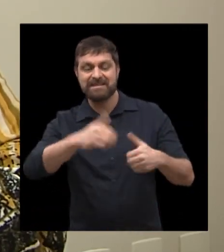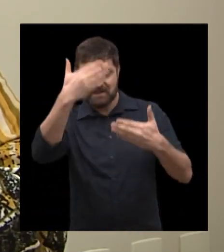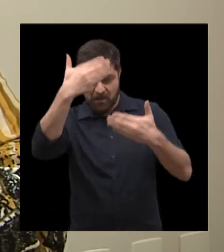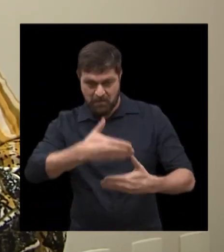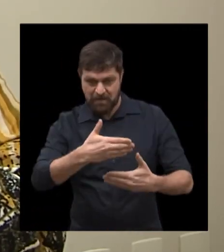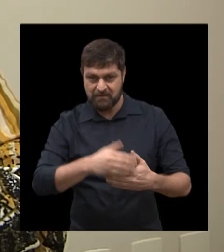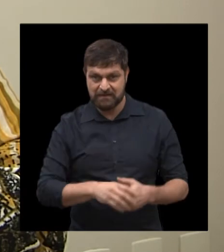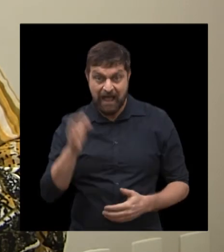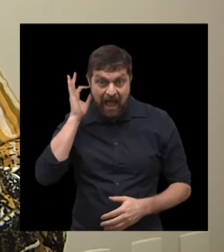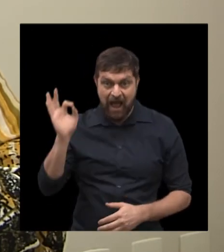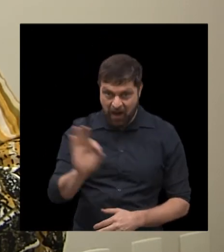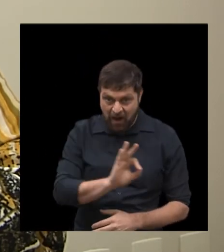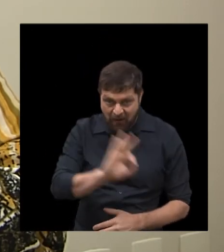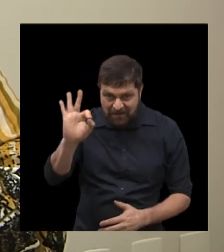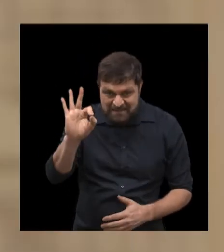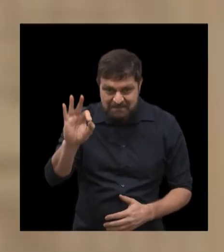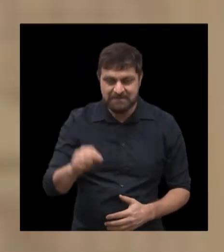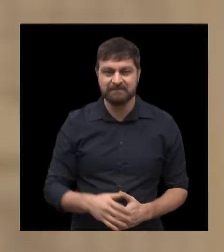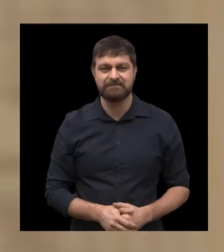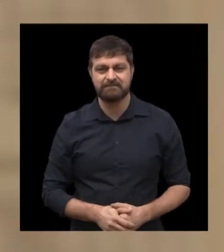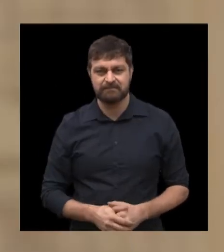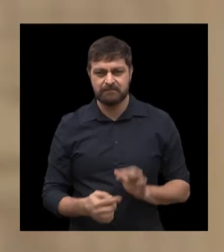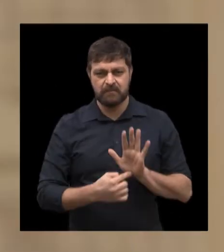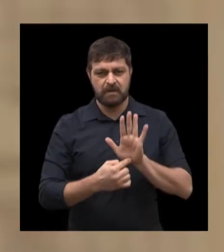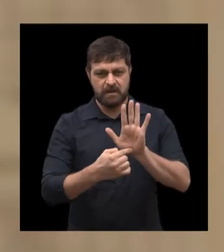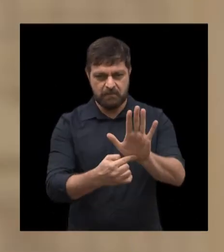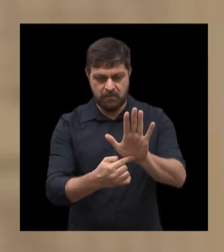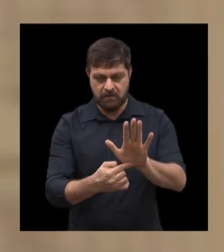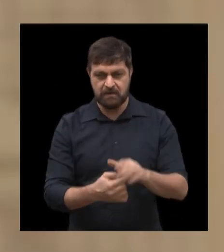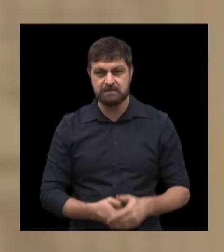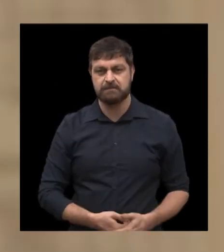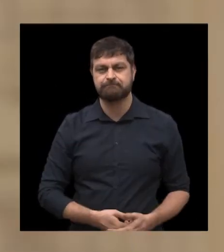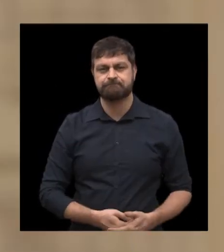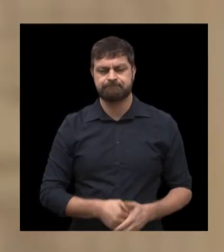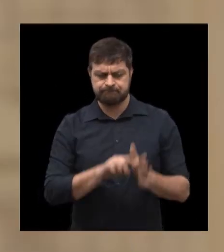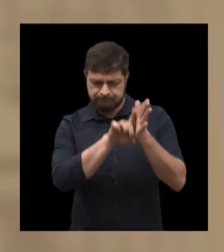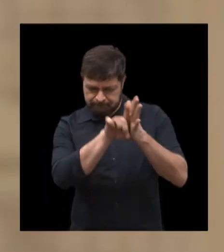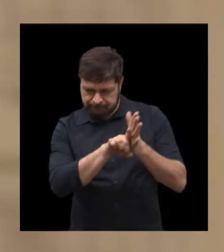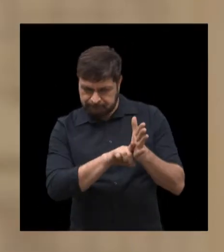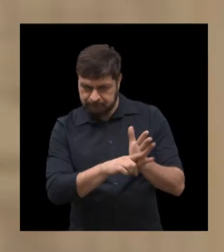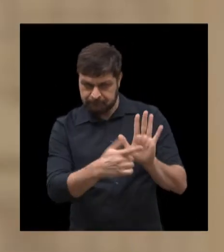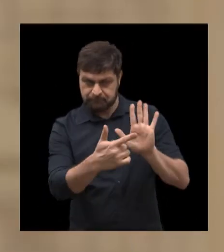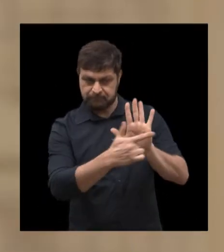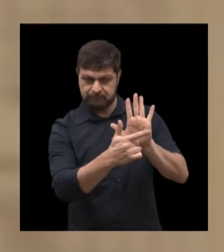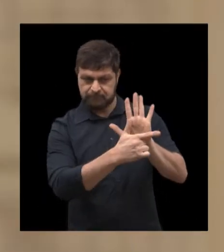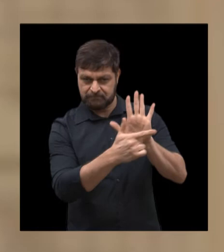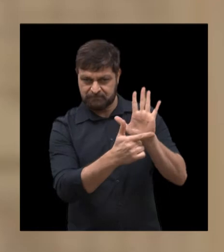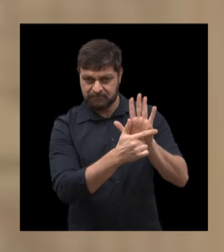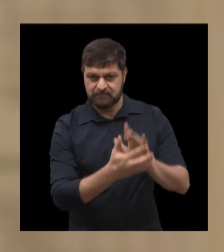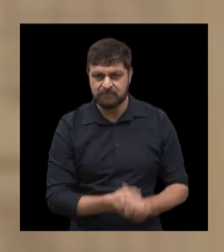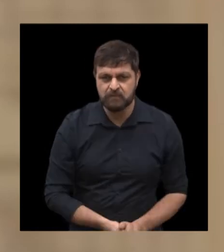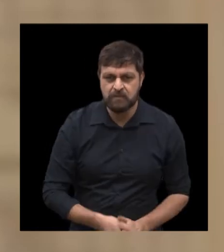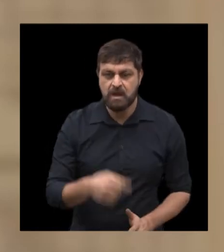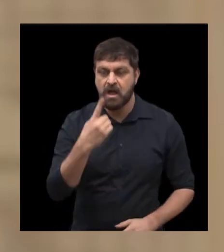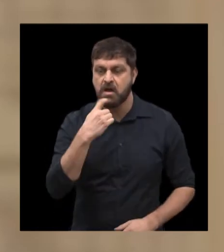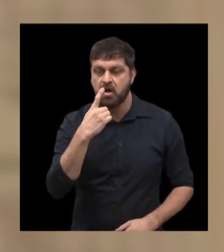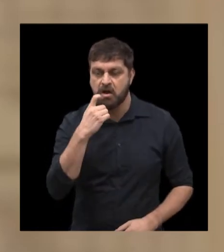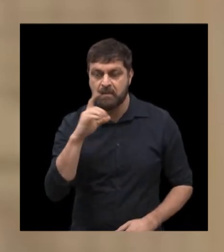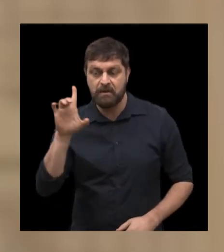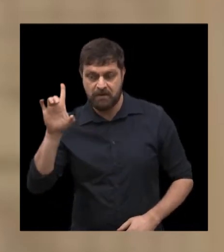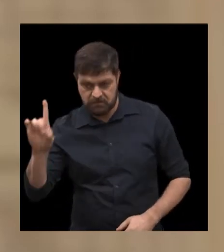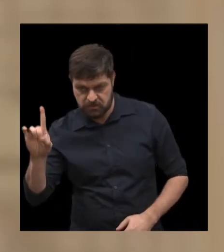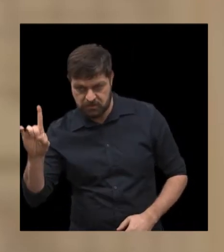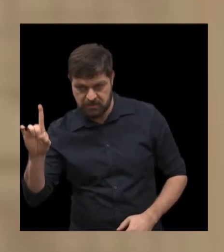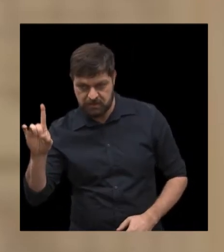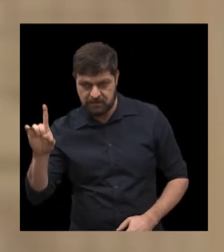tá ótima. Tá, que bom. Tá ótima. Aqui o que a gente vê no exame, os sinais em vermelho são as respostas do ouvido direito.